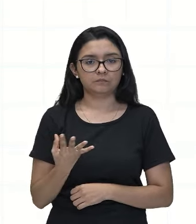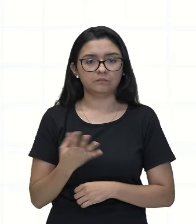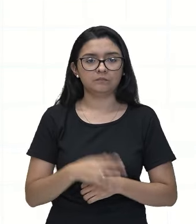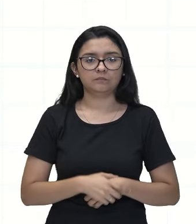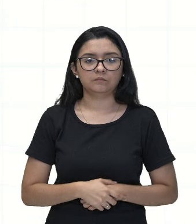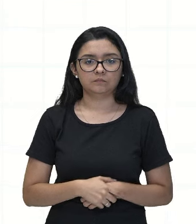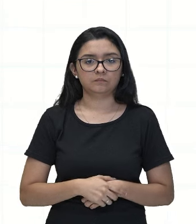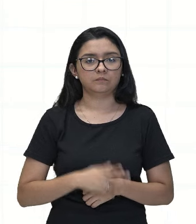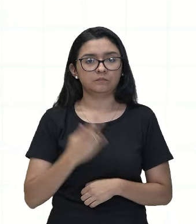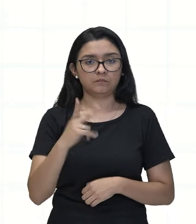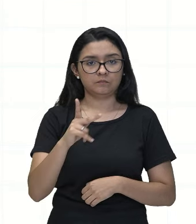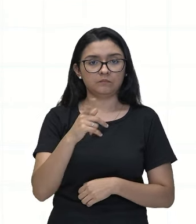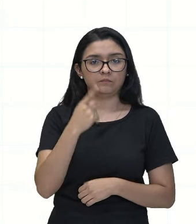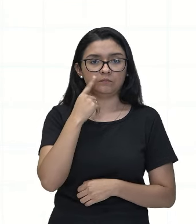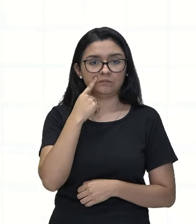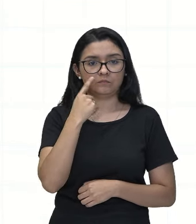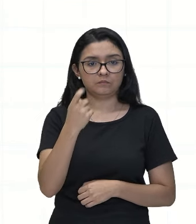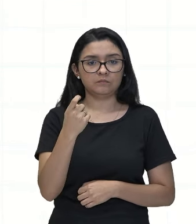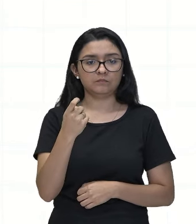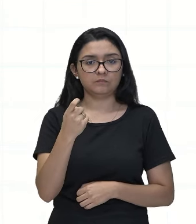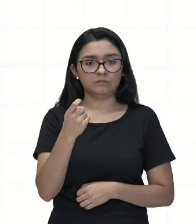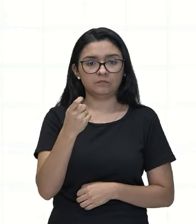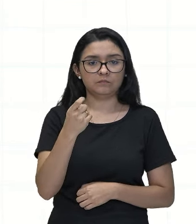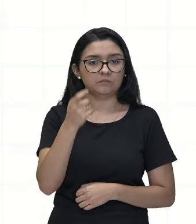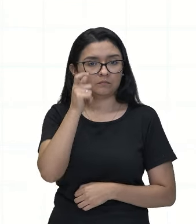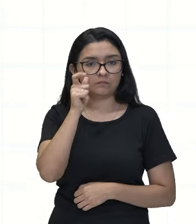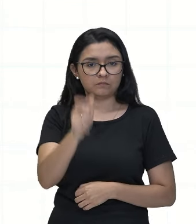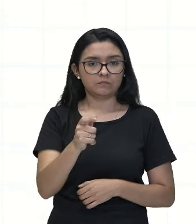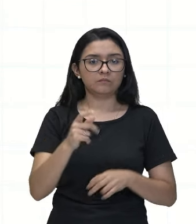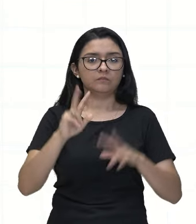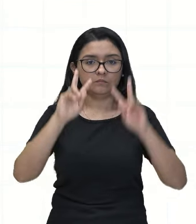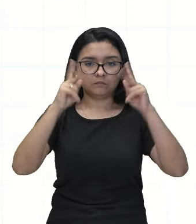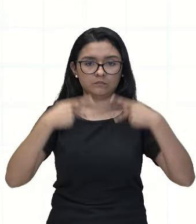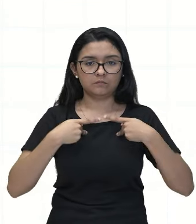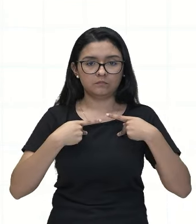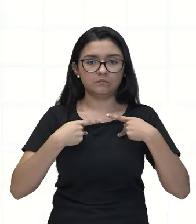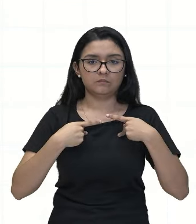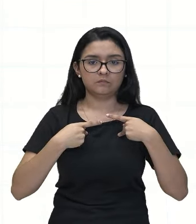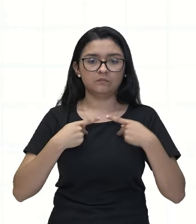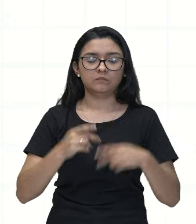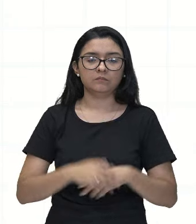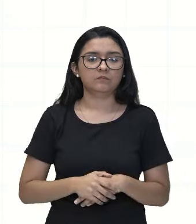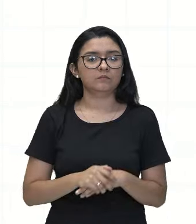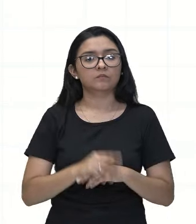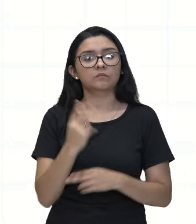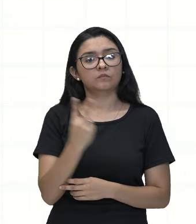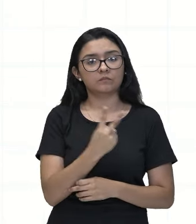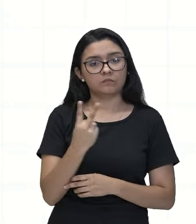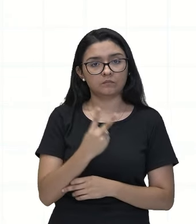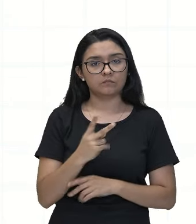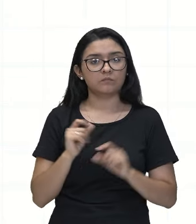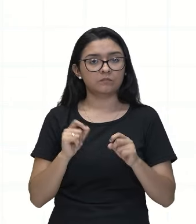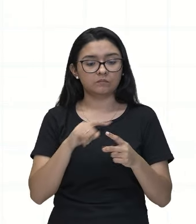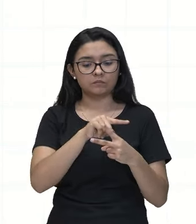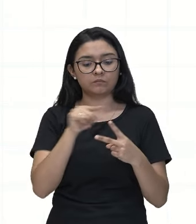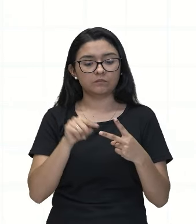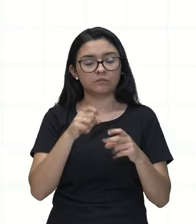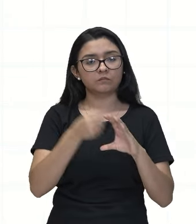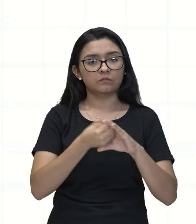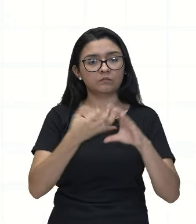egoísmo outro núcleo então Aqui nós temos o quê sujeito composto estamos falando de duas coisas avareza e egoísmo então